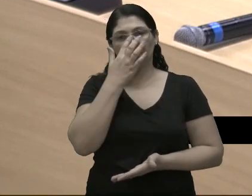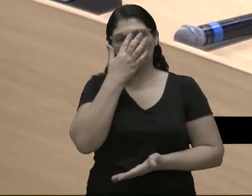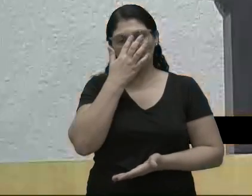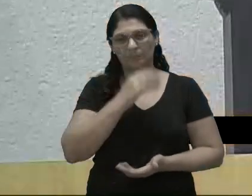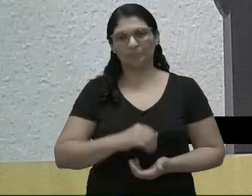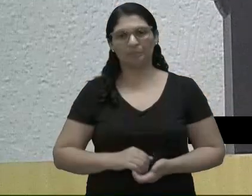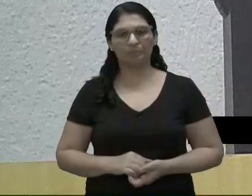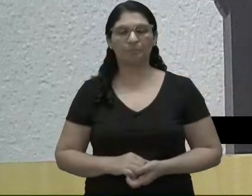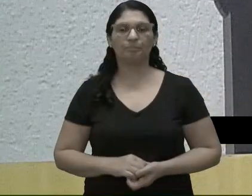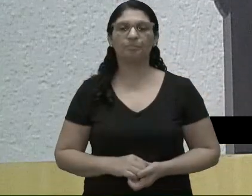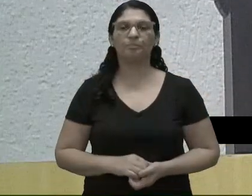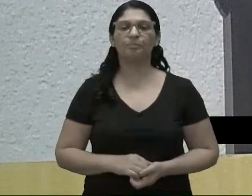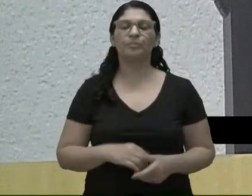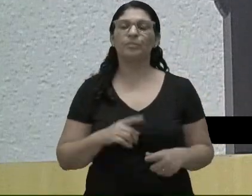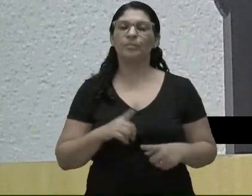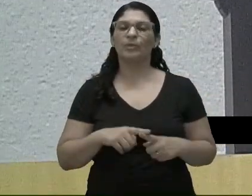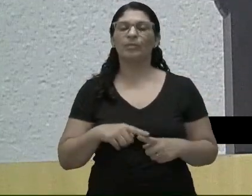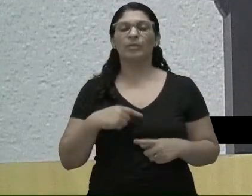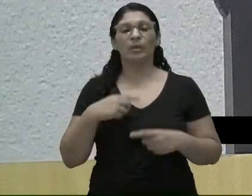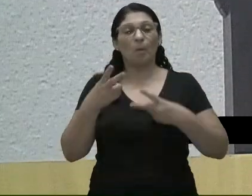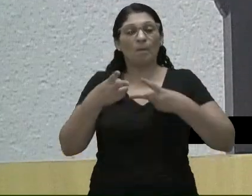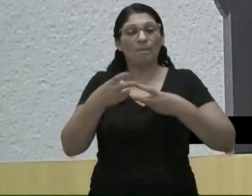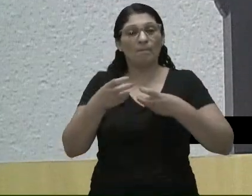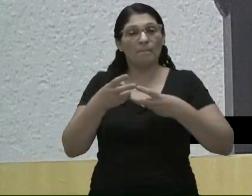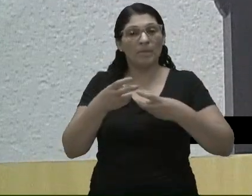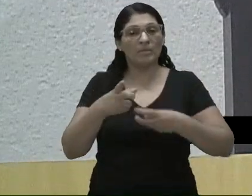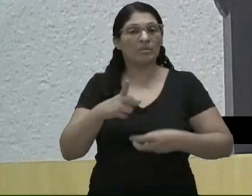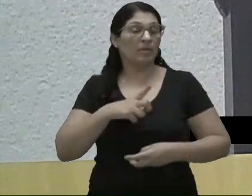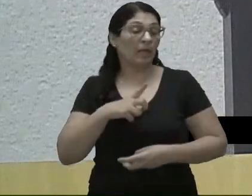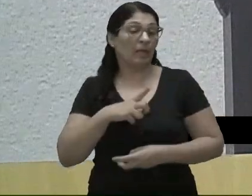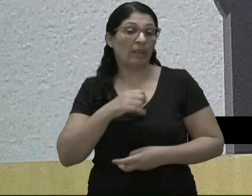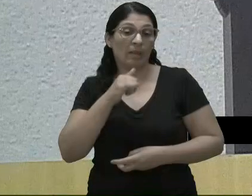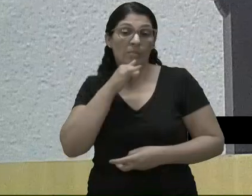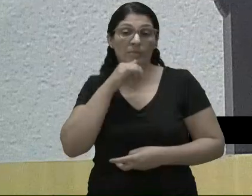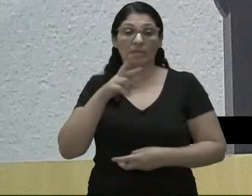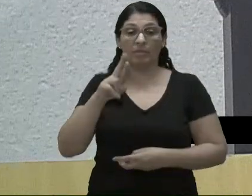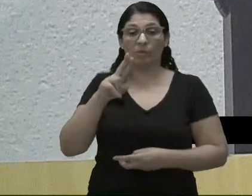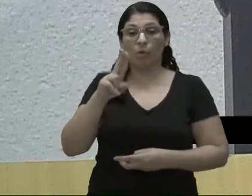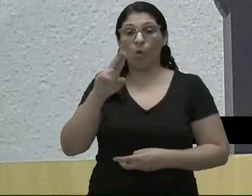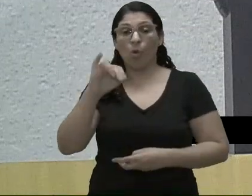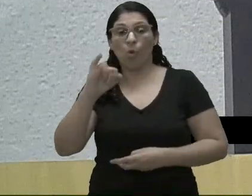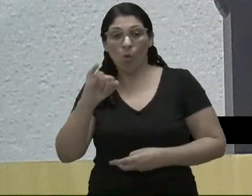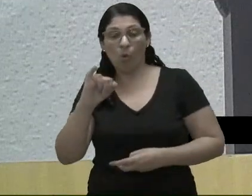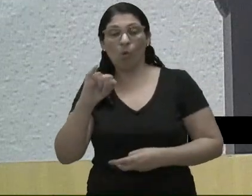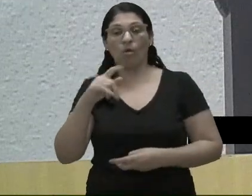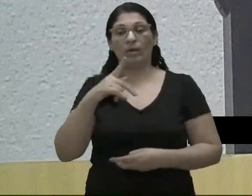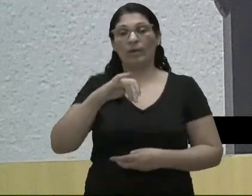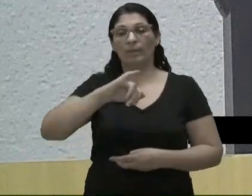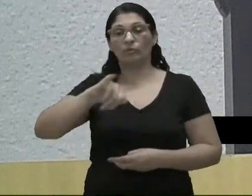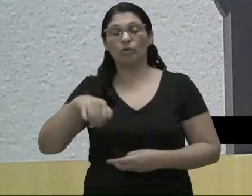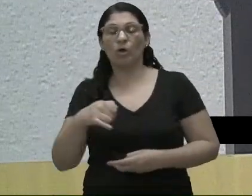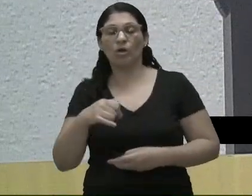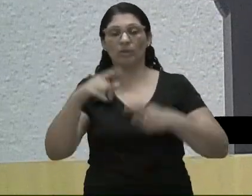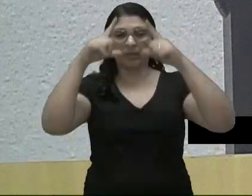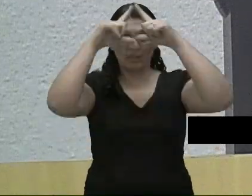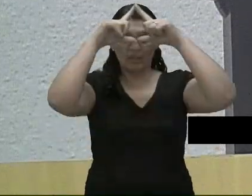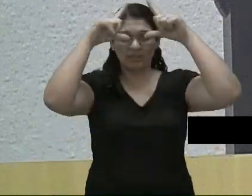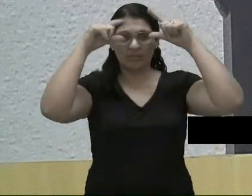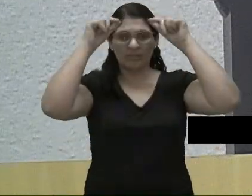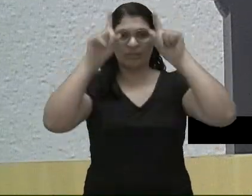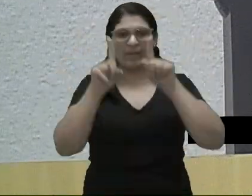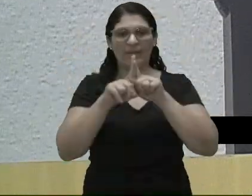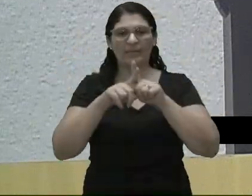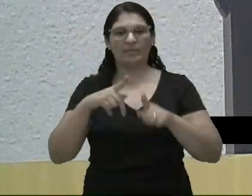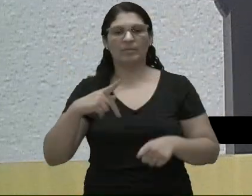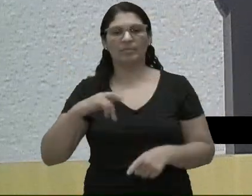É porque daí eu vejo aqui, né? Tem o Rui, ele mencionou aqui que ele é PJ. Aí tem as enfermeiras também, que são